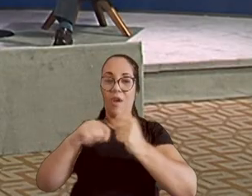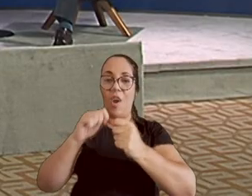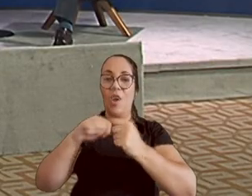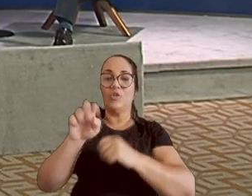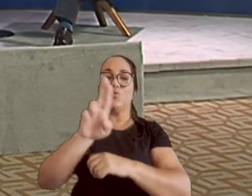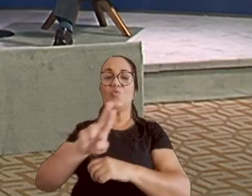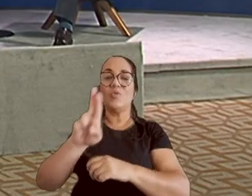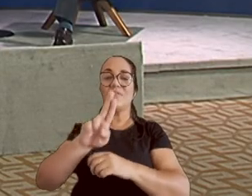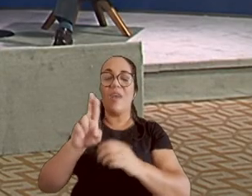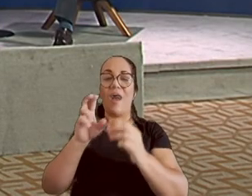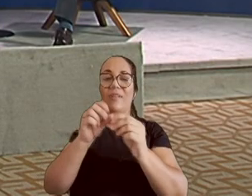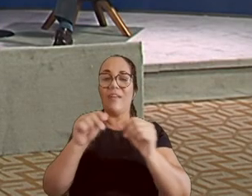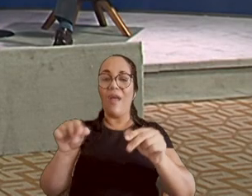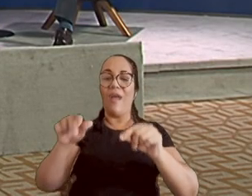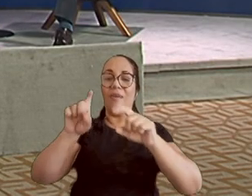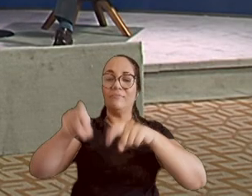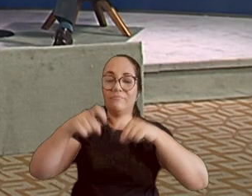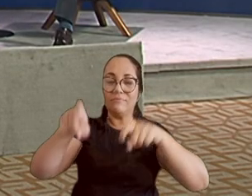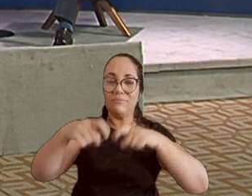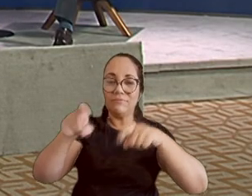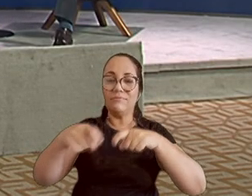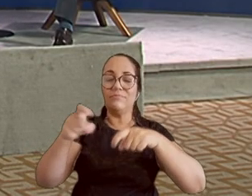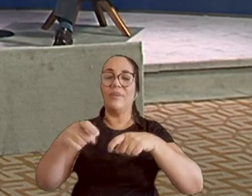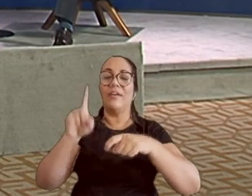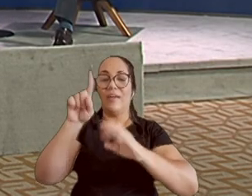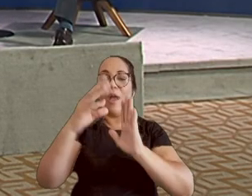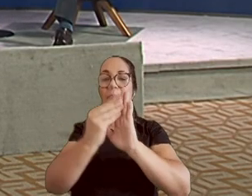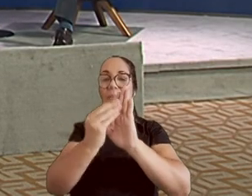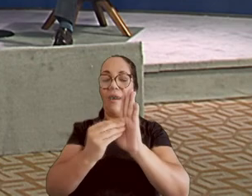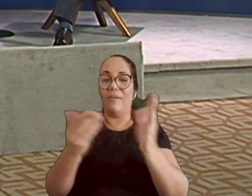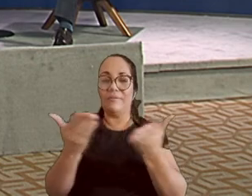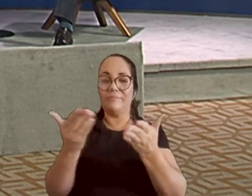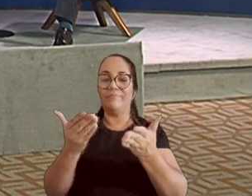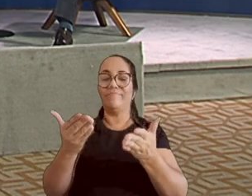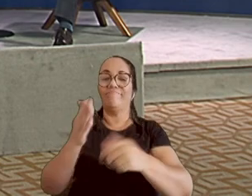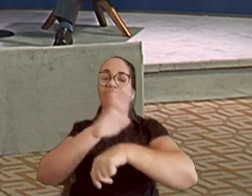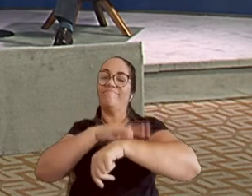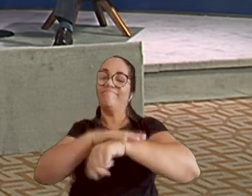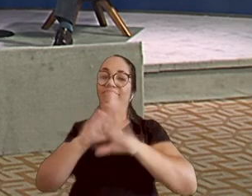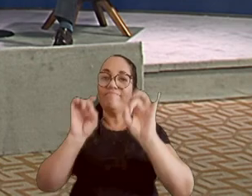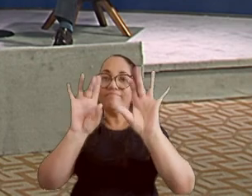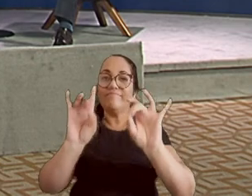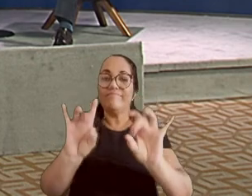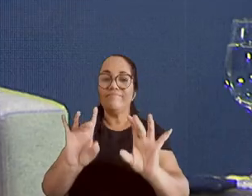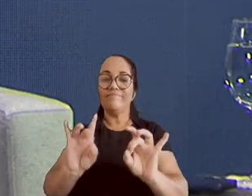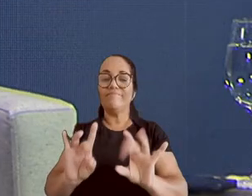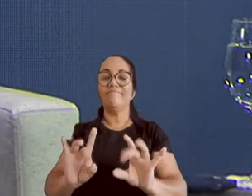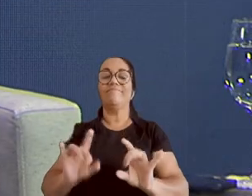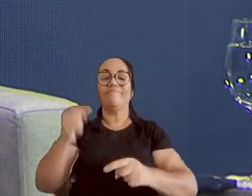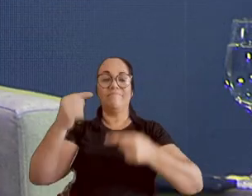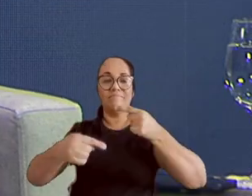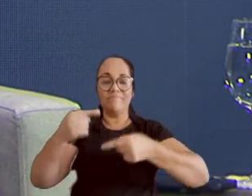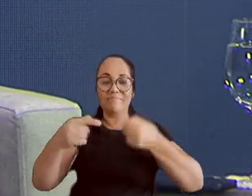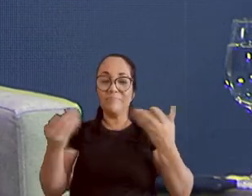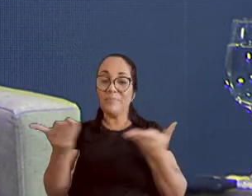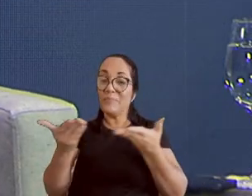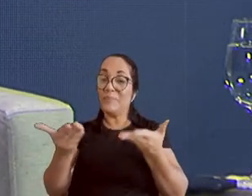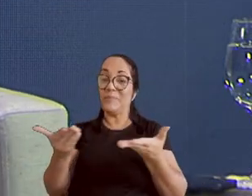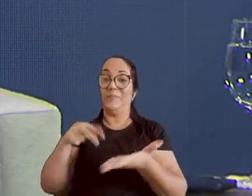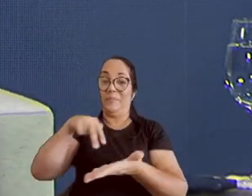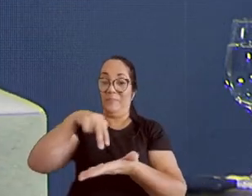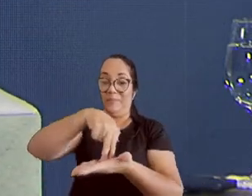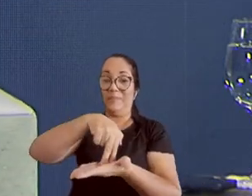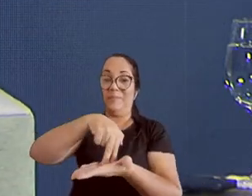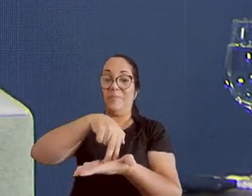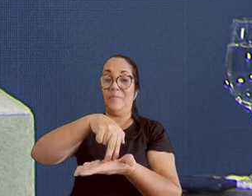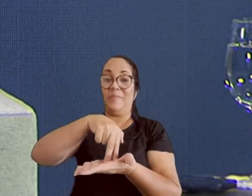pauta da conversa que hoje e acho que é um momento especial para poder estar aqui para falar sobre isso ontem pegando um pouco